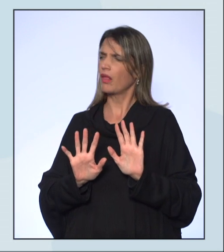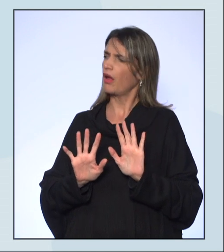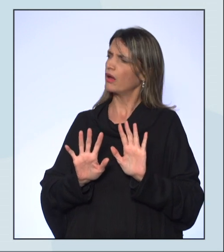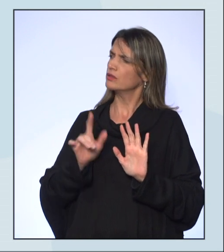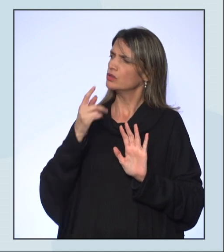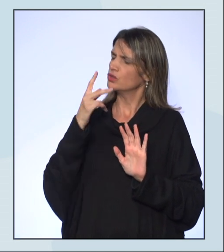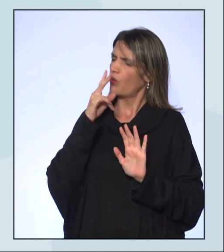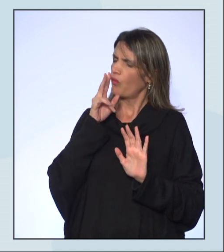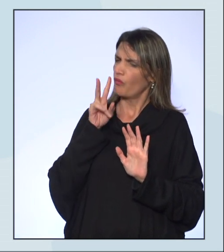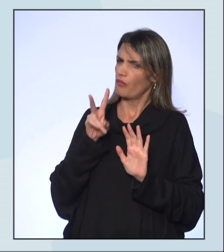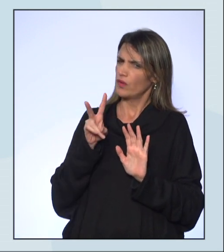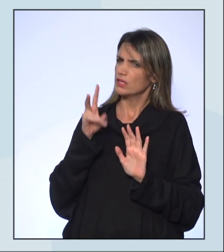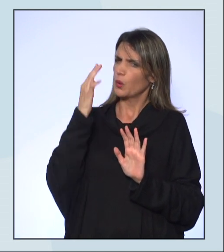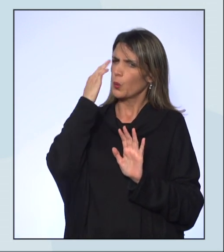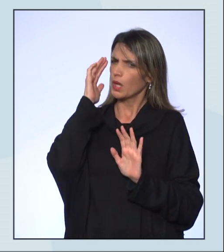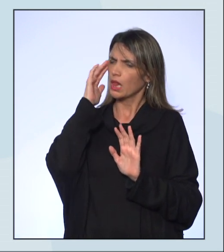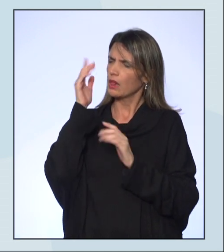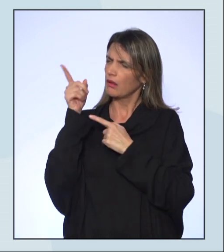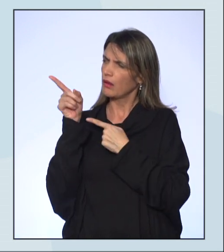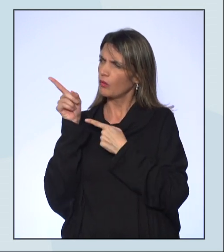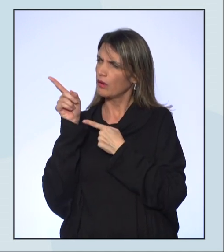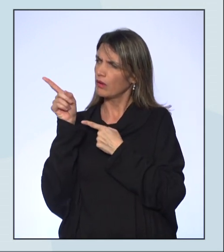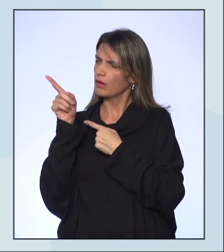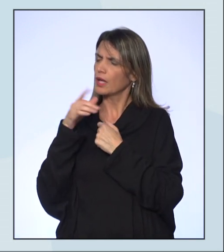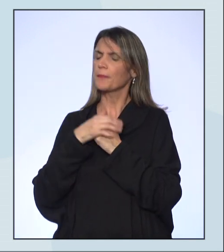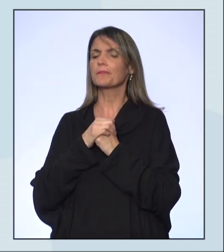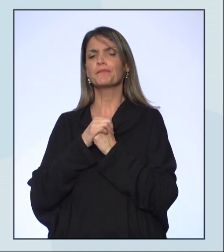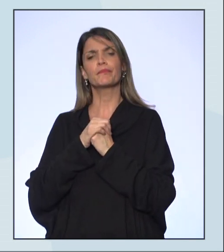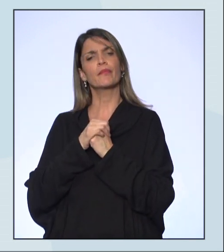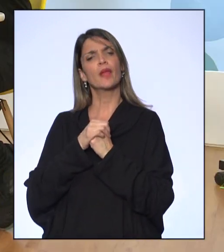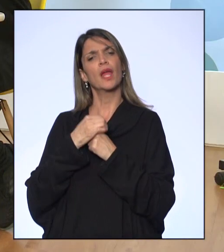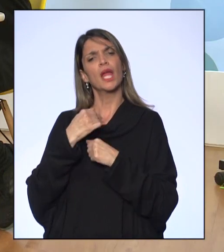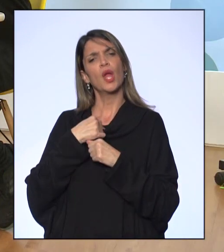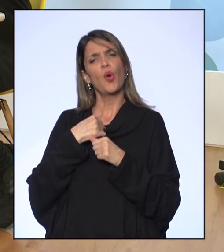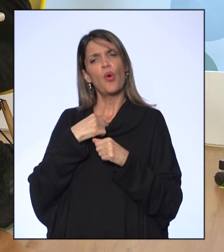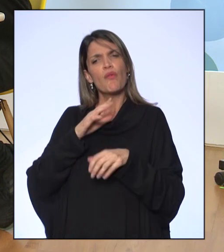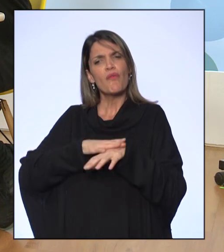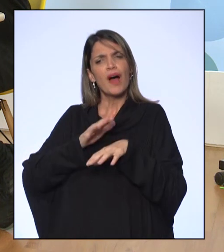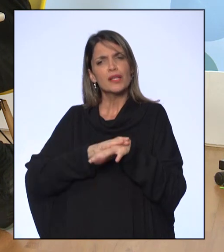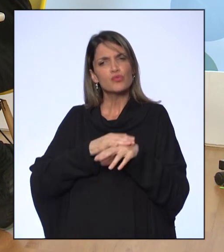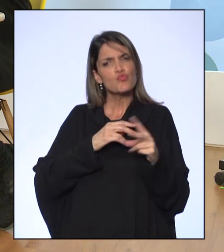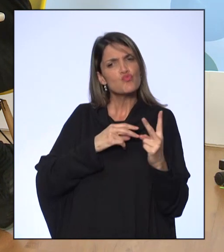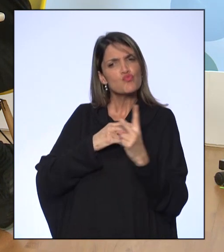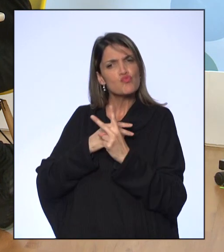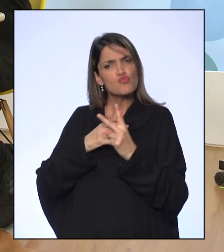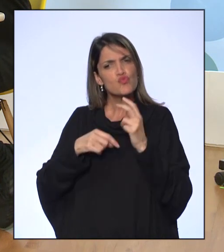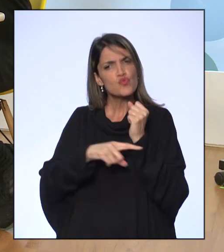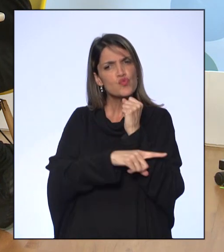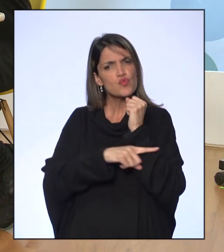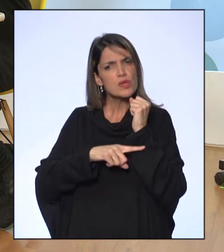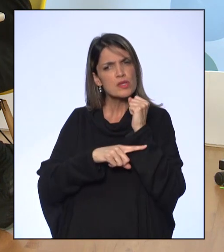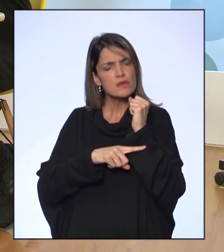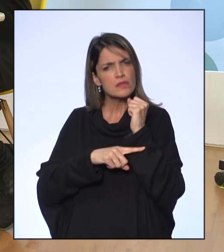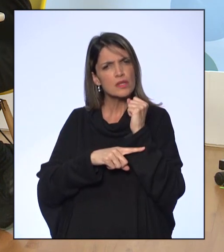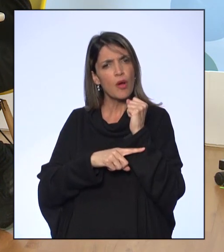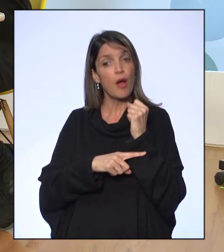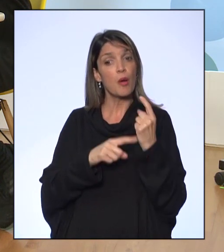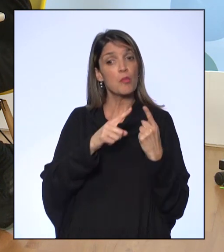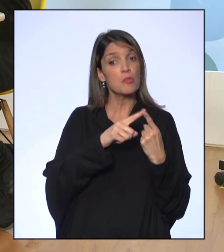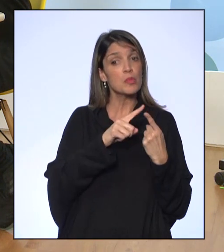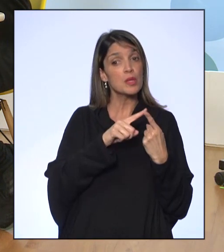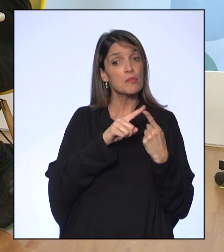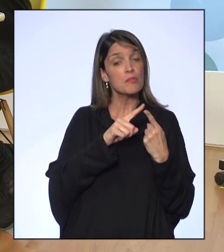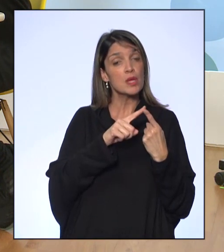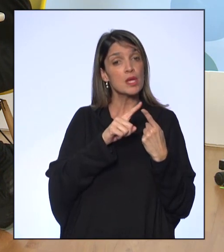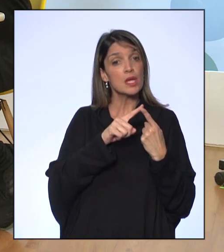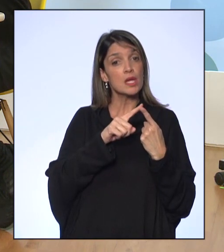direitinho para o que está acontecendo ali. Eu monto duas frações. Isso mesmo. A primeira fração eu monto com os segmentos